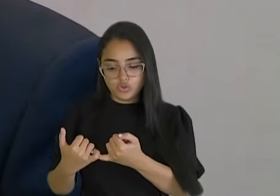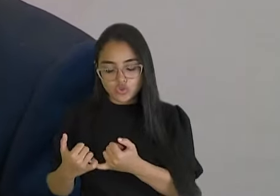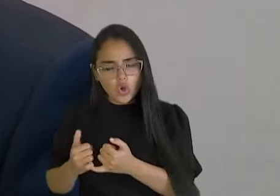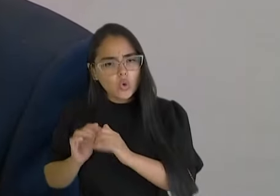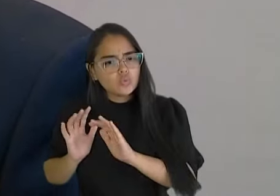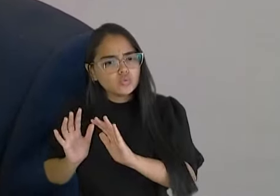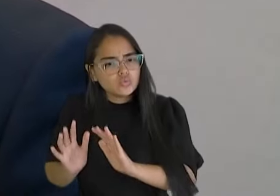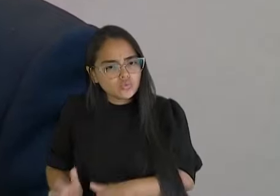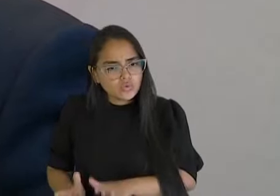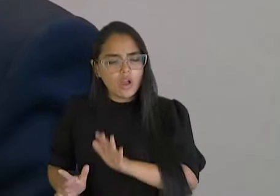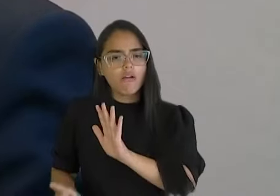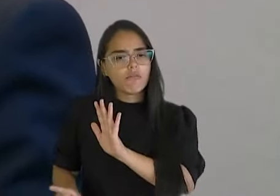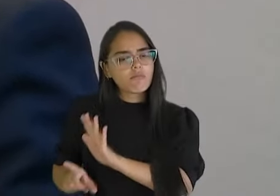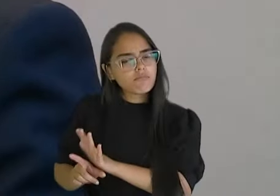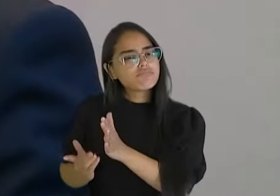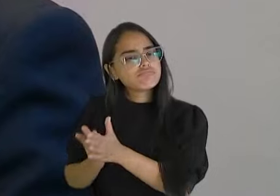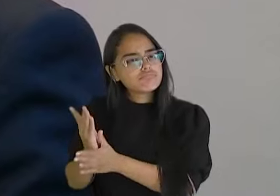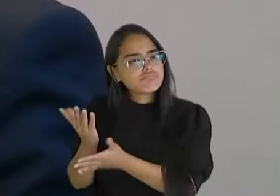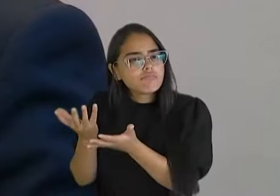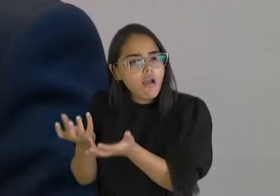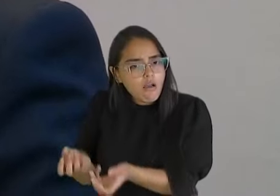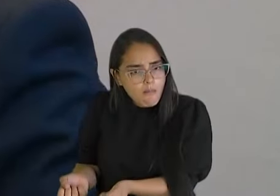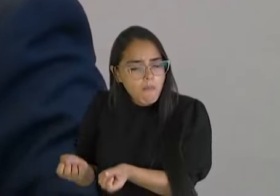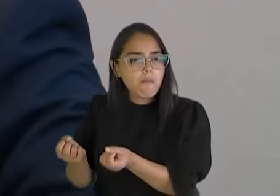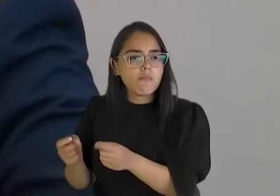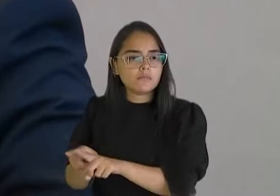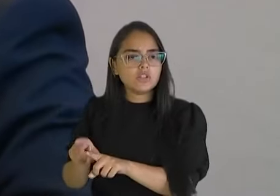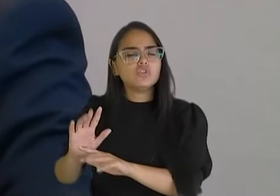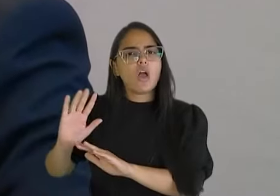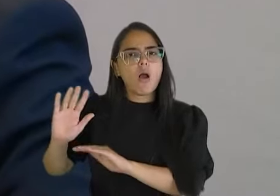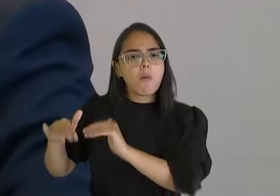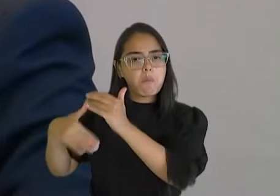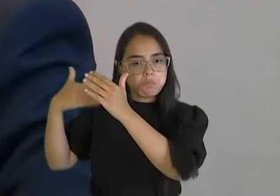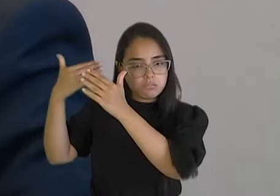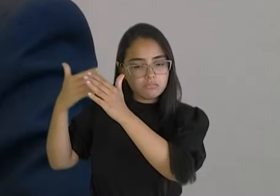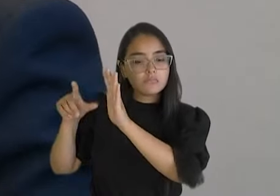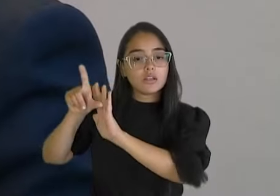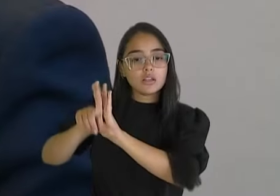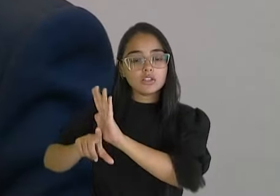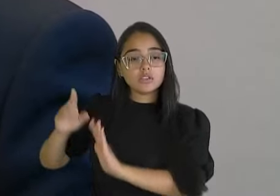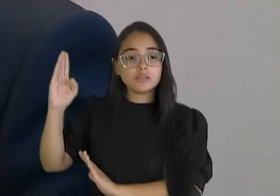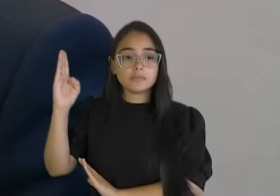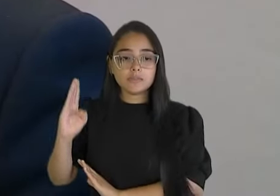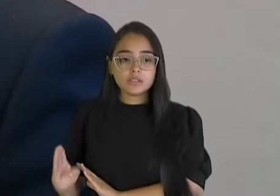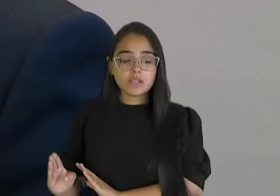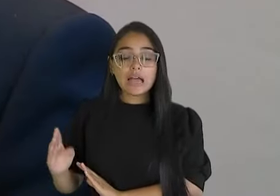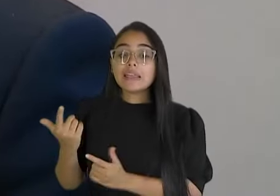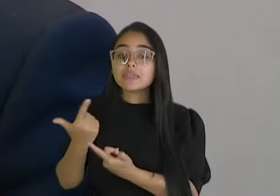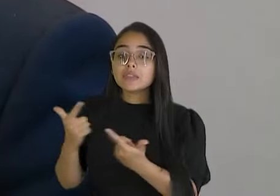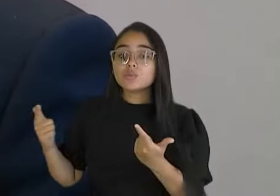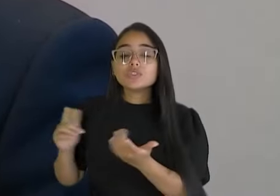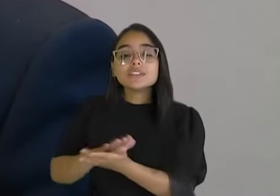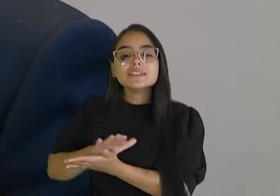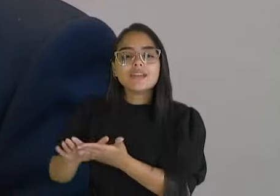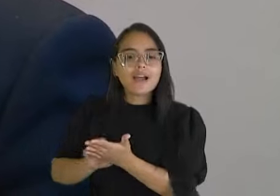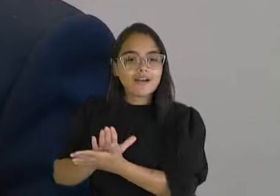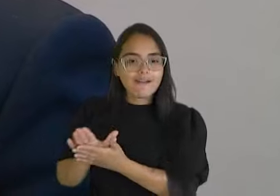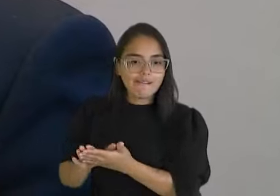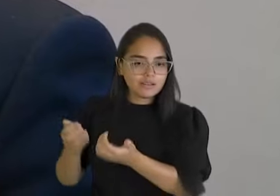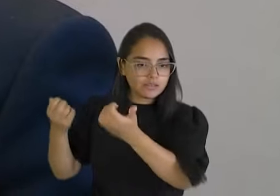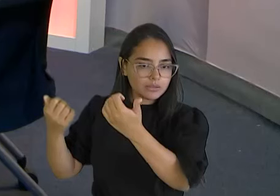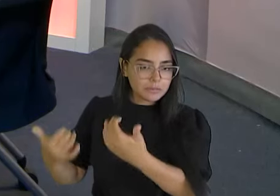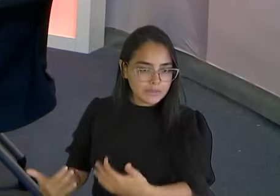uma regulamentação e que representou inclusive um avanço bem interessante na legislação brasileira, porque não sentia nada nesse respeito. Quando se